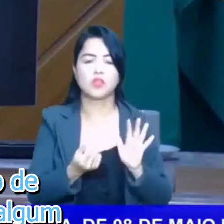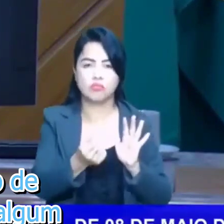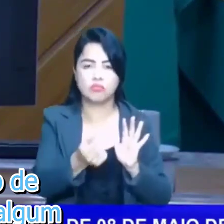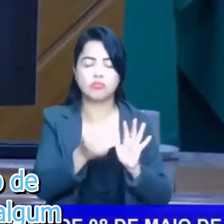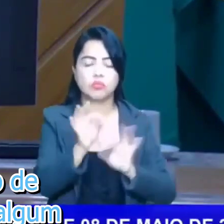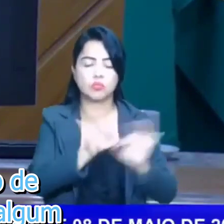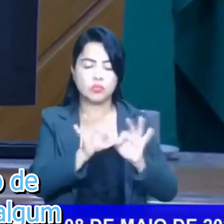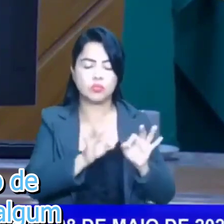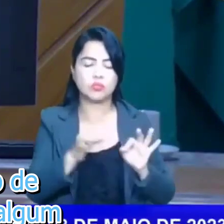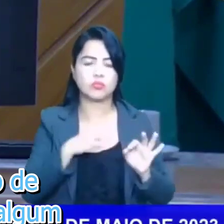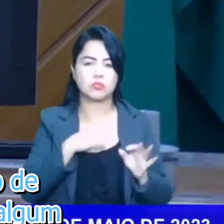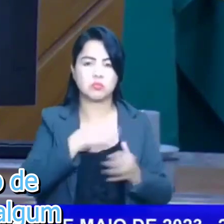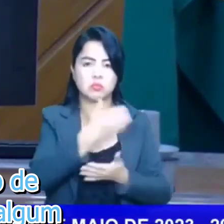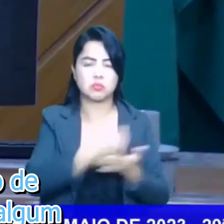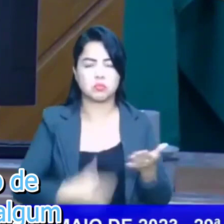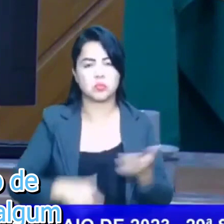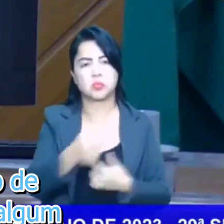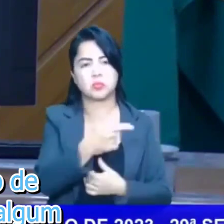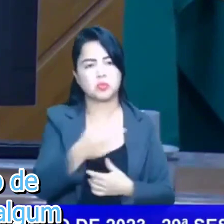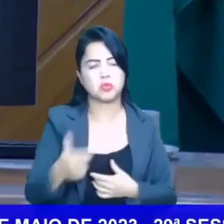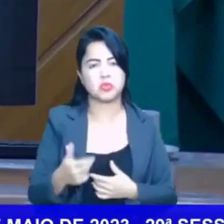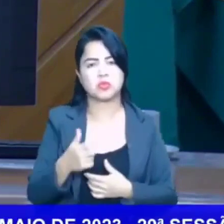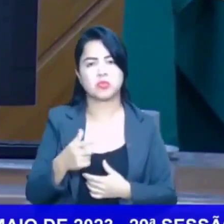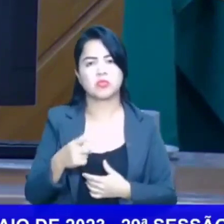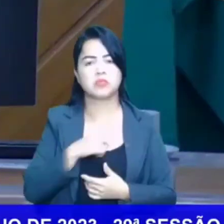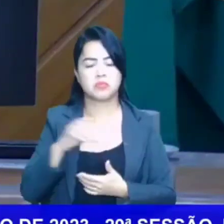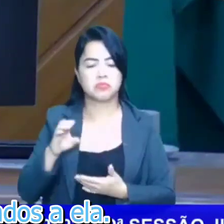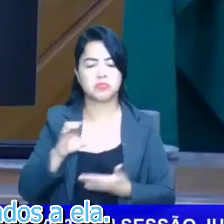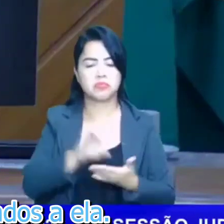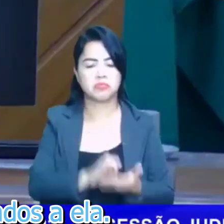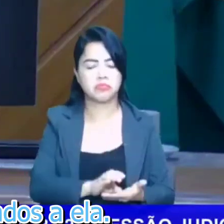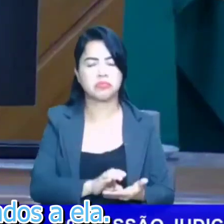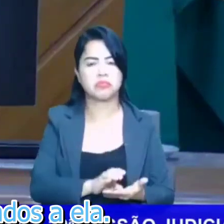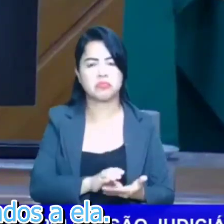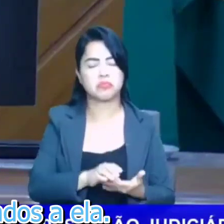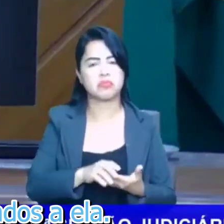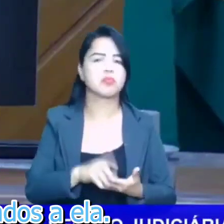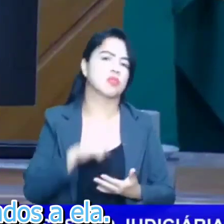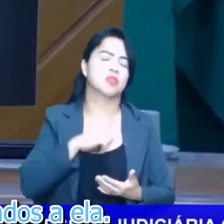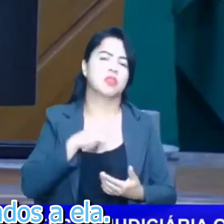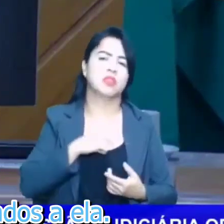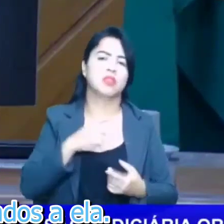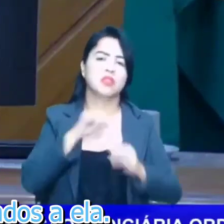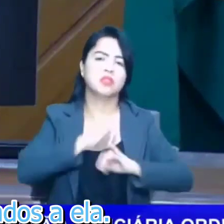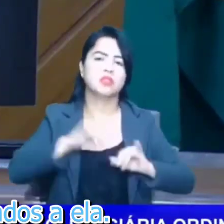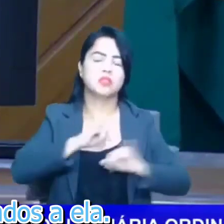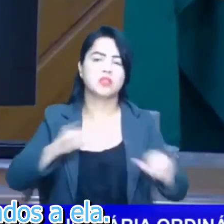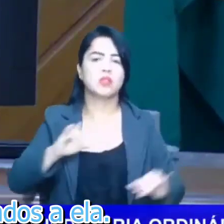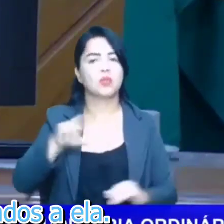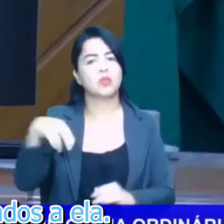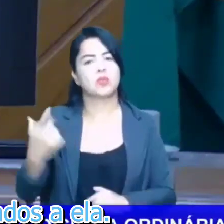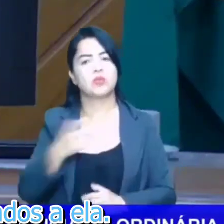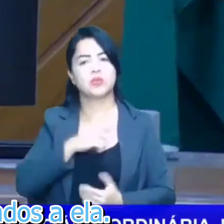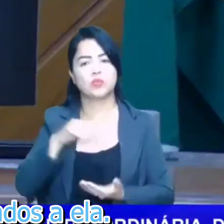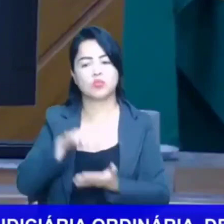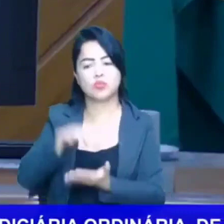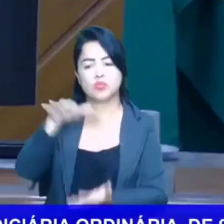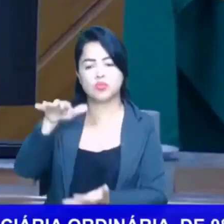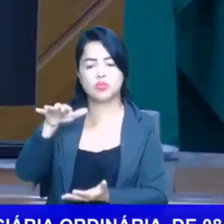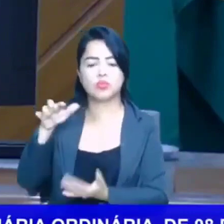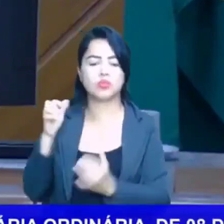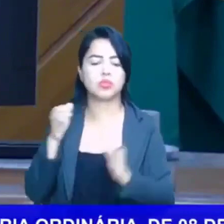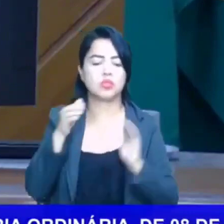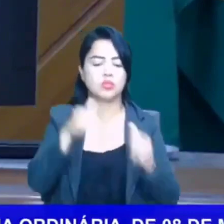ela aquelas que não recebem valor algum de campanha ou as que têm expressivos montantes destinados a